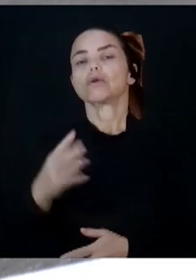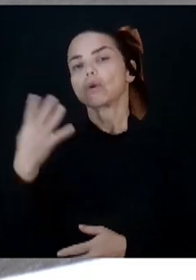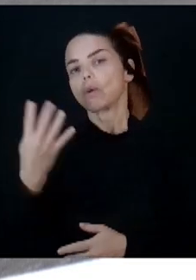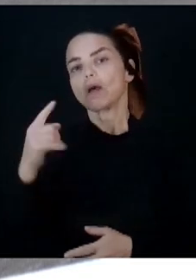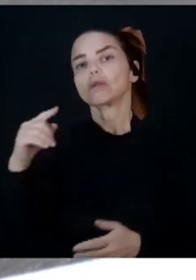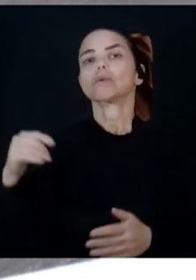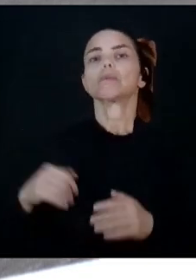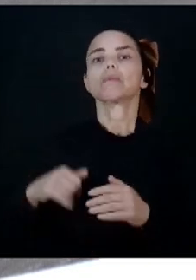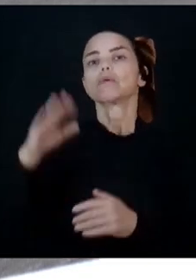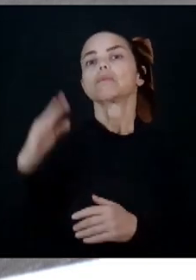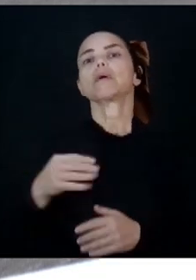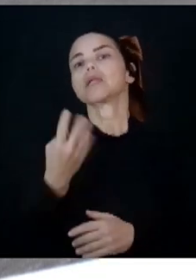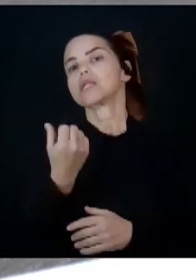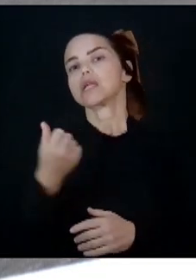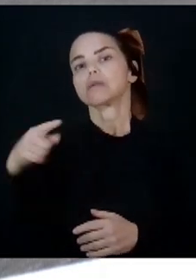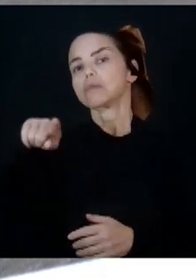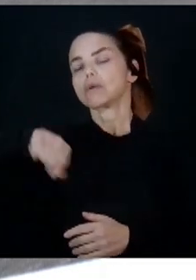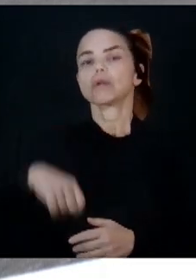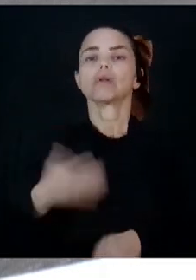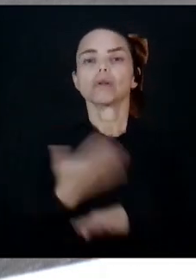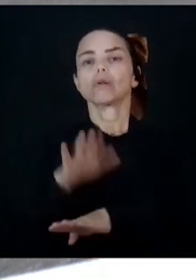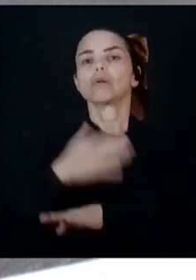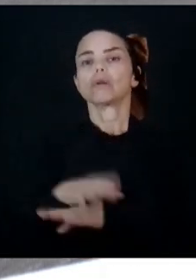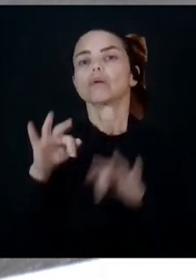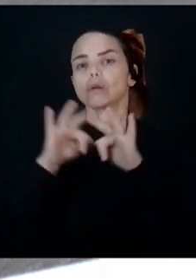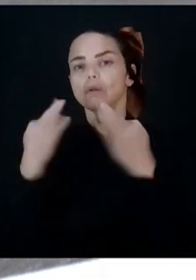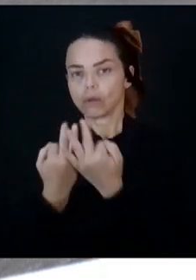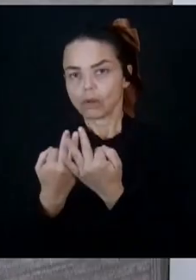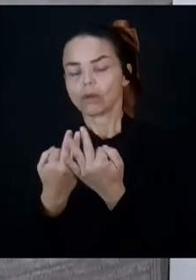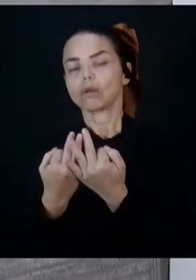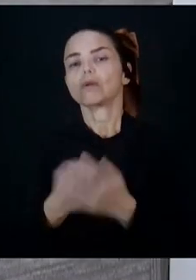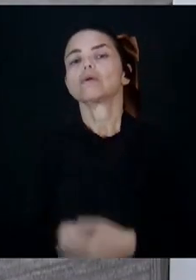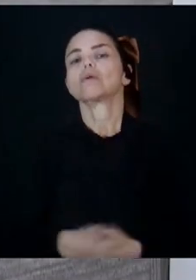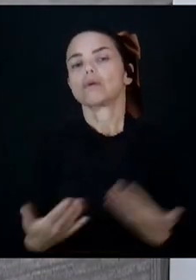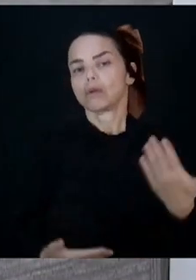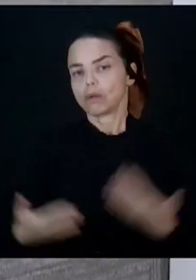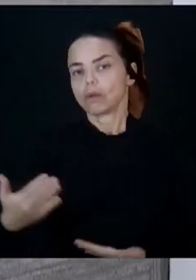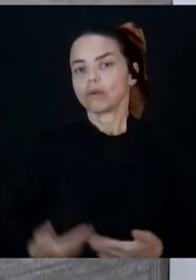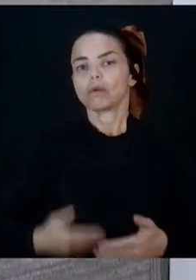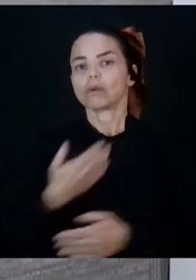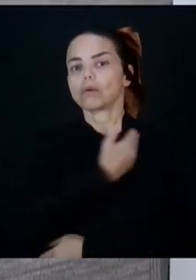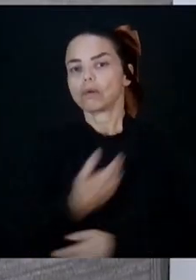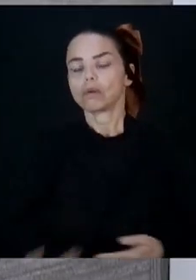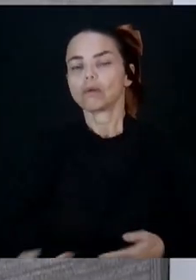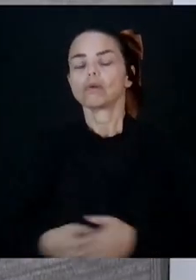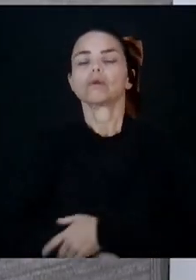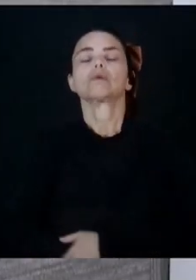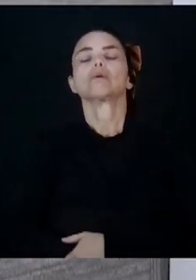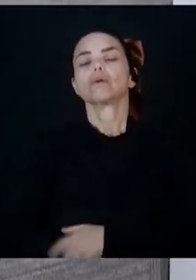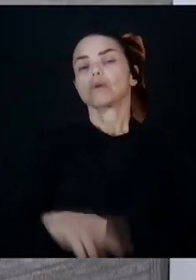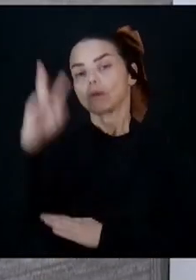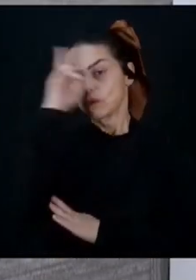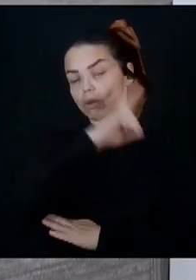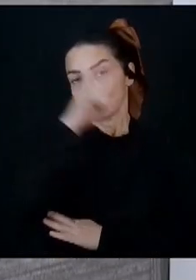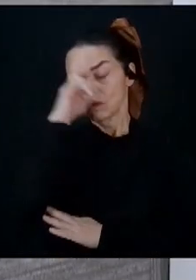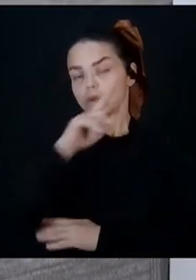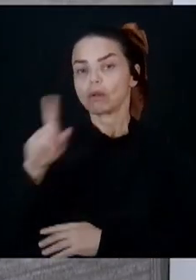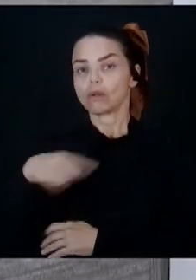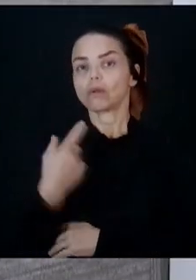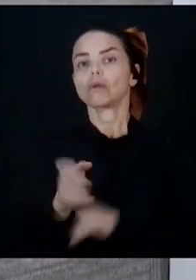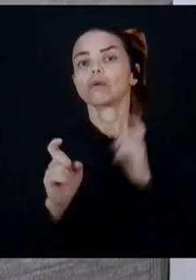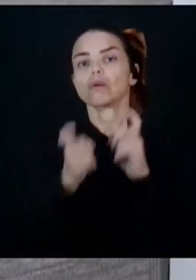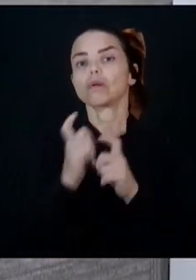que faz parte da família do nosso servidor público. Bom, Gabriel, lembrando que a próxima reunião